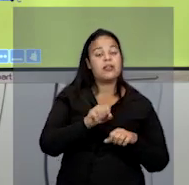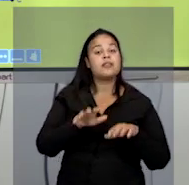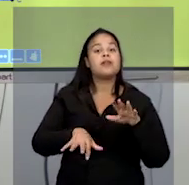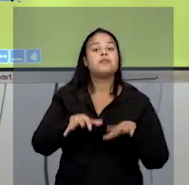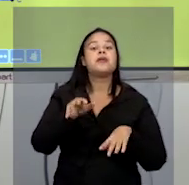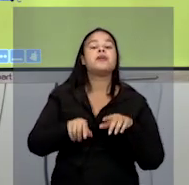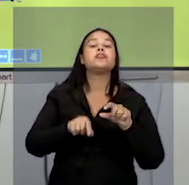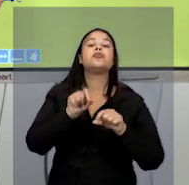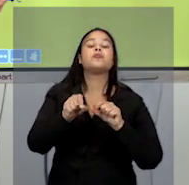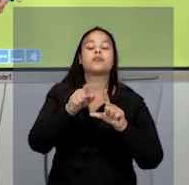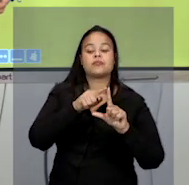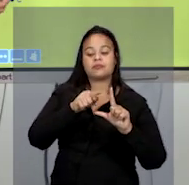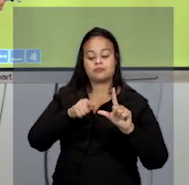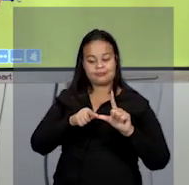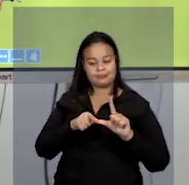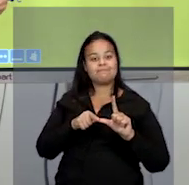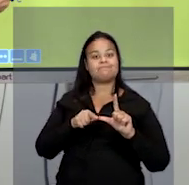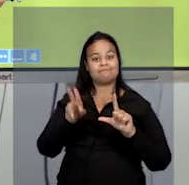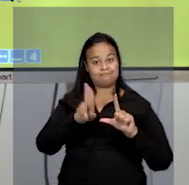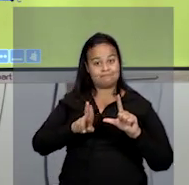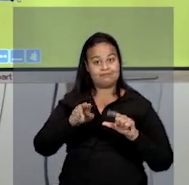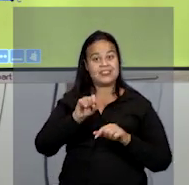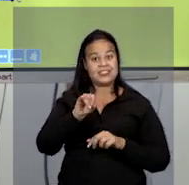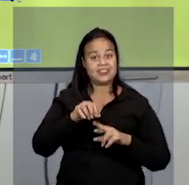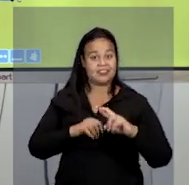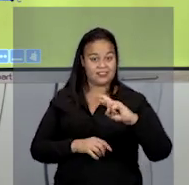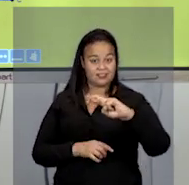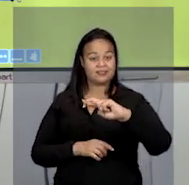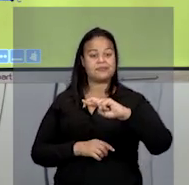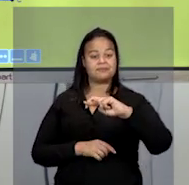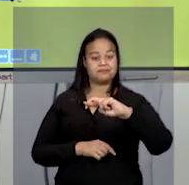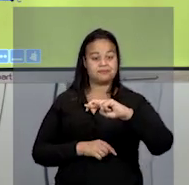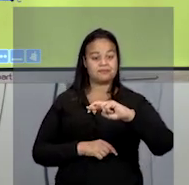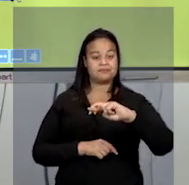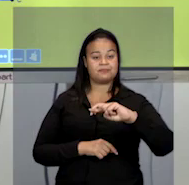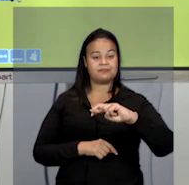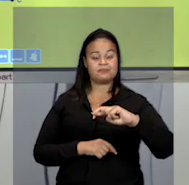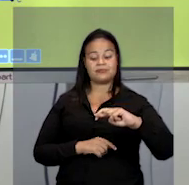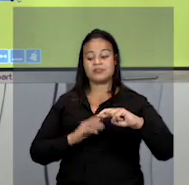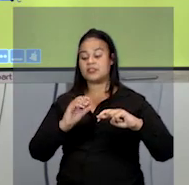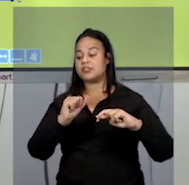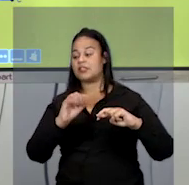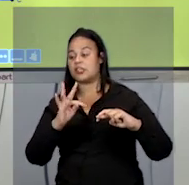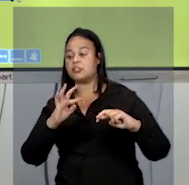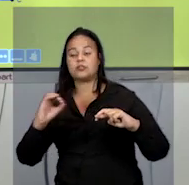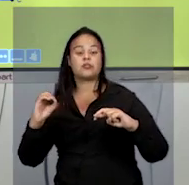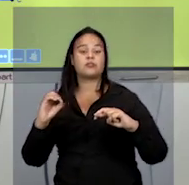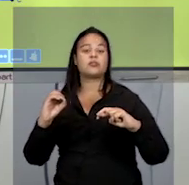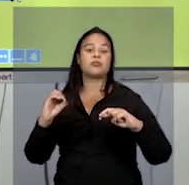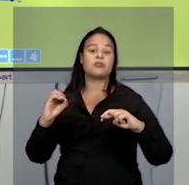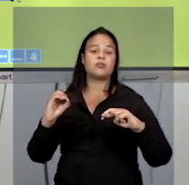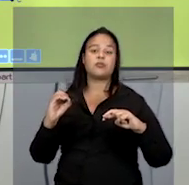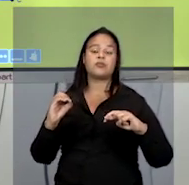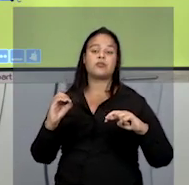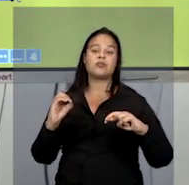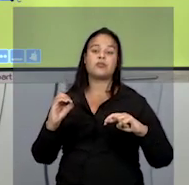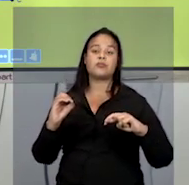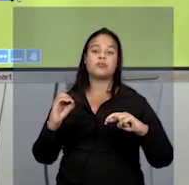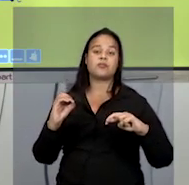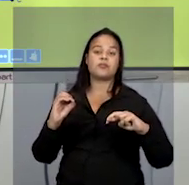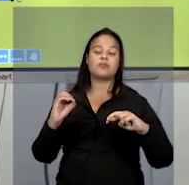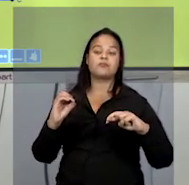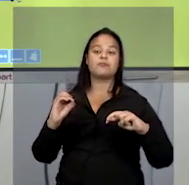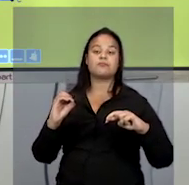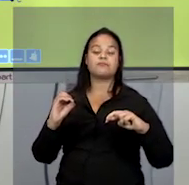por exemplo, quando eu estiver falando do alfa, o meu cateto oposto vai ser